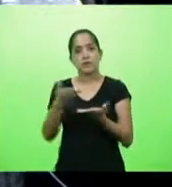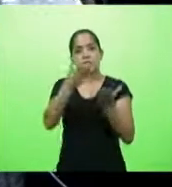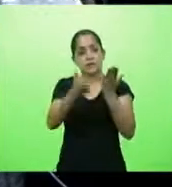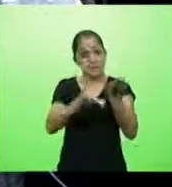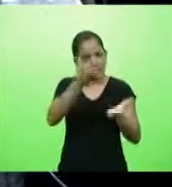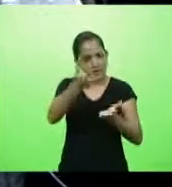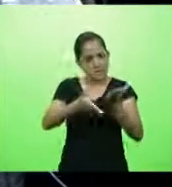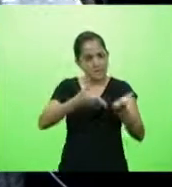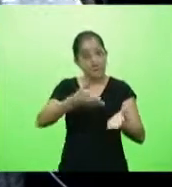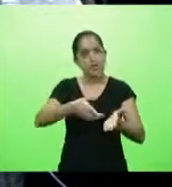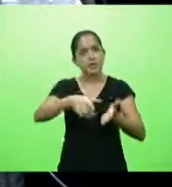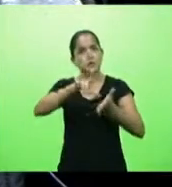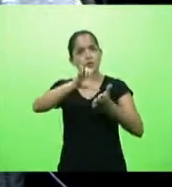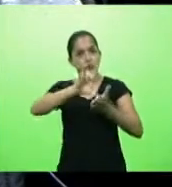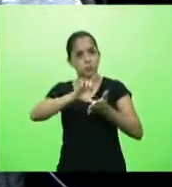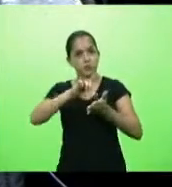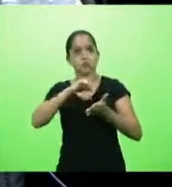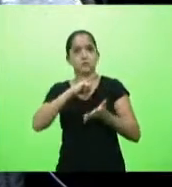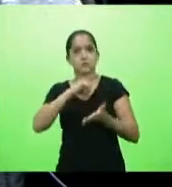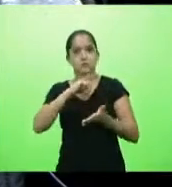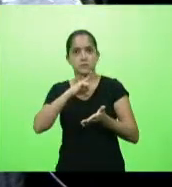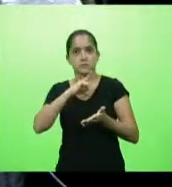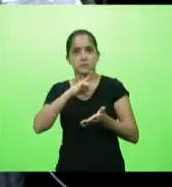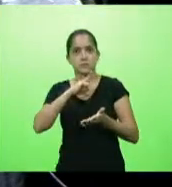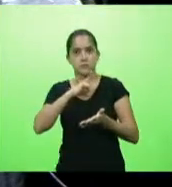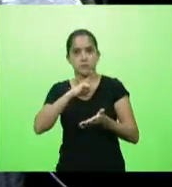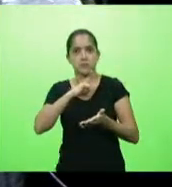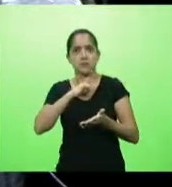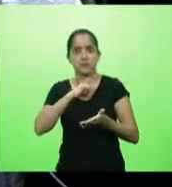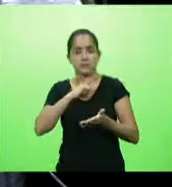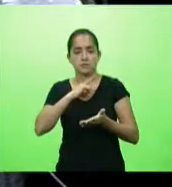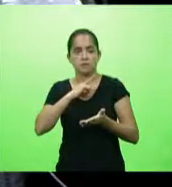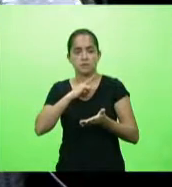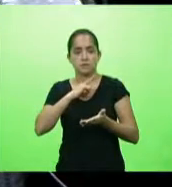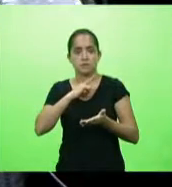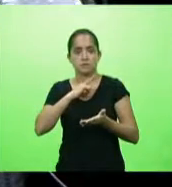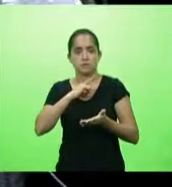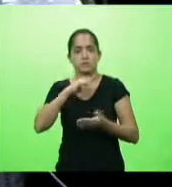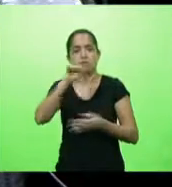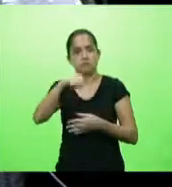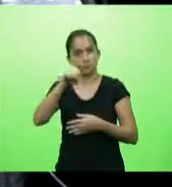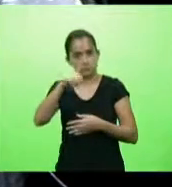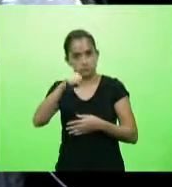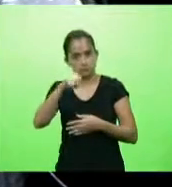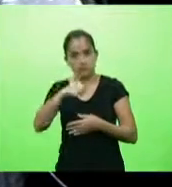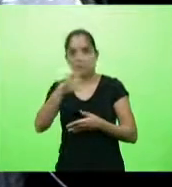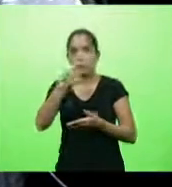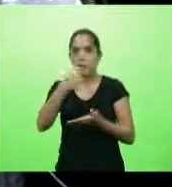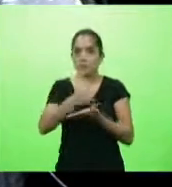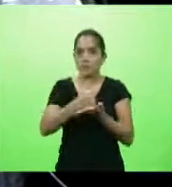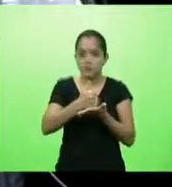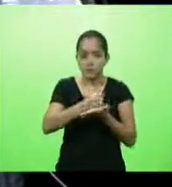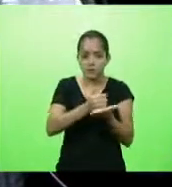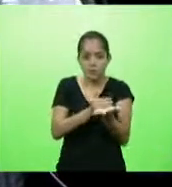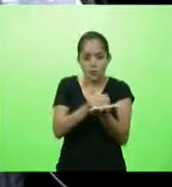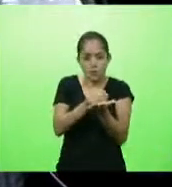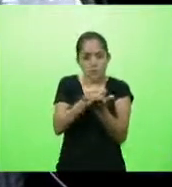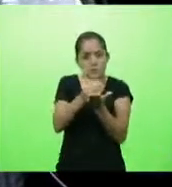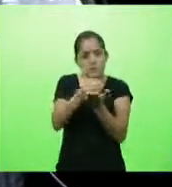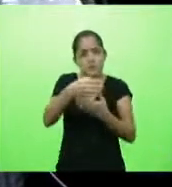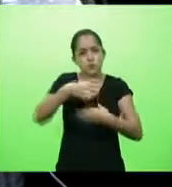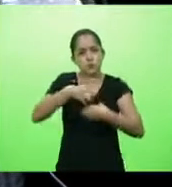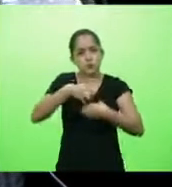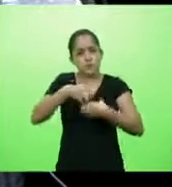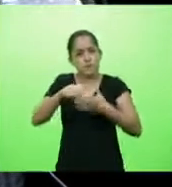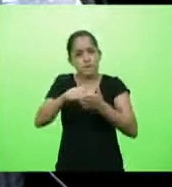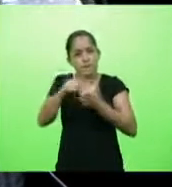está muito enganado, é uma ova que não existe tratamento precoce. Tratamento precoce existe sim, é você tratar logo no início dos primeiros sintomas,